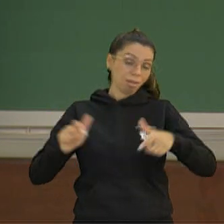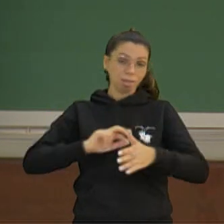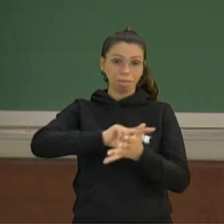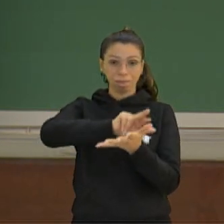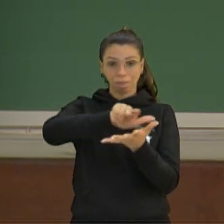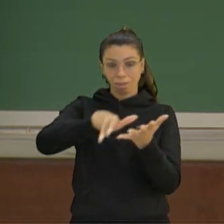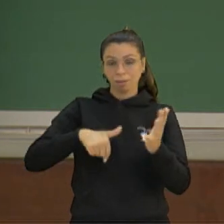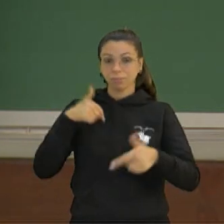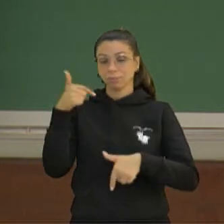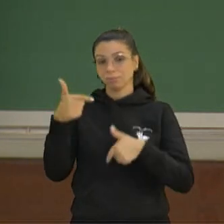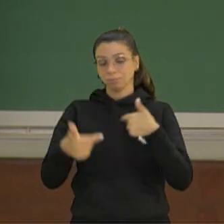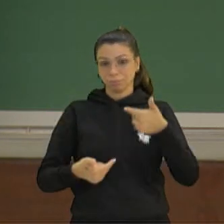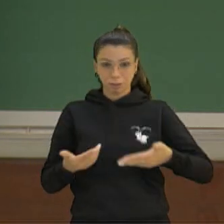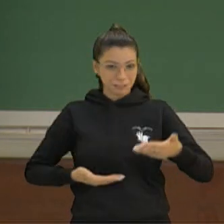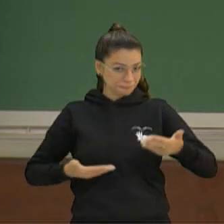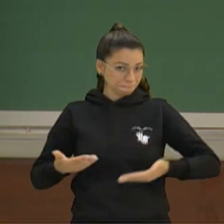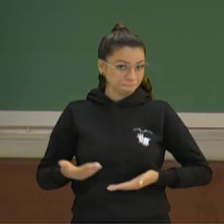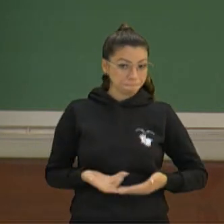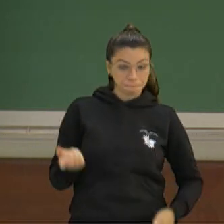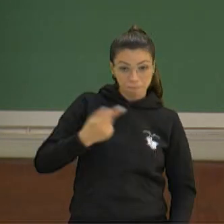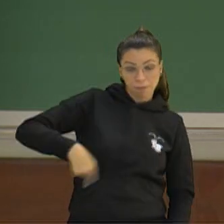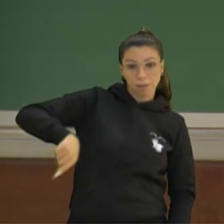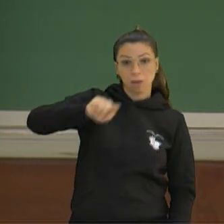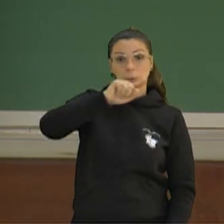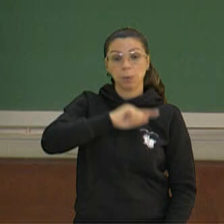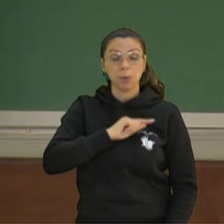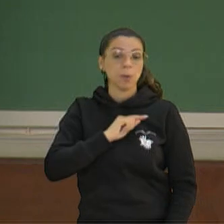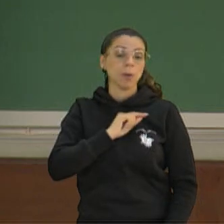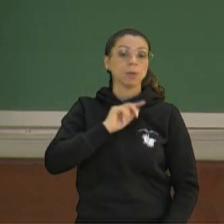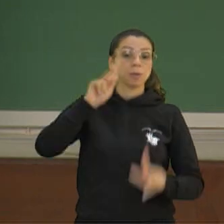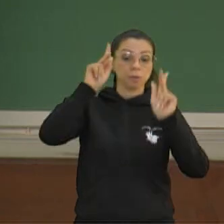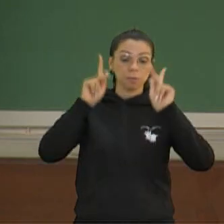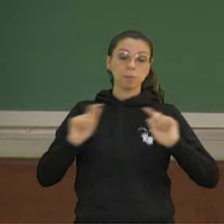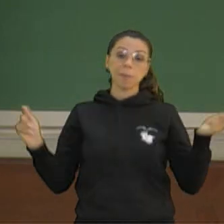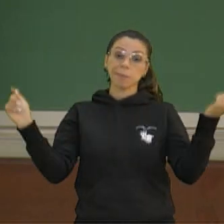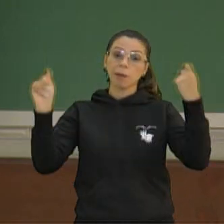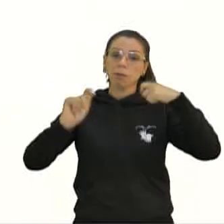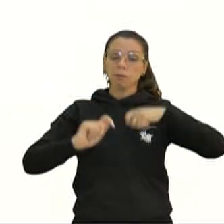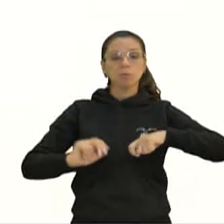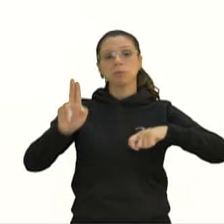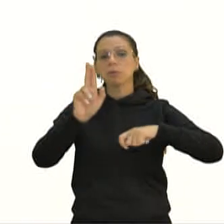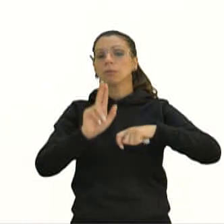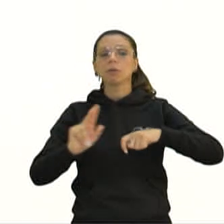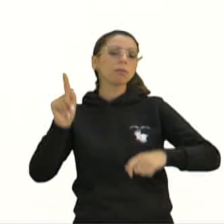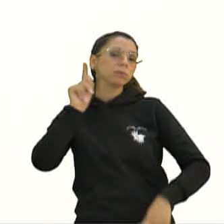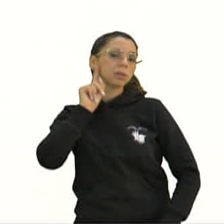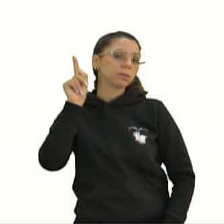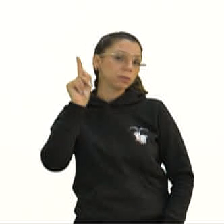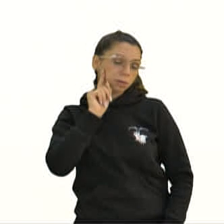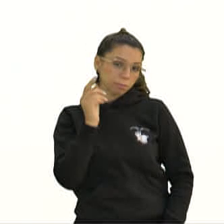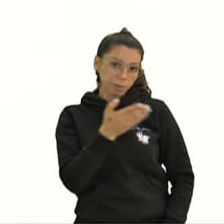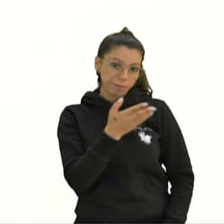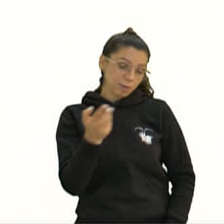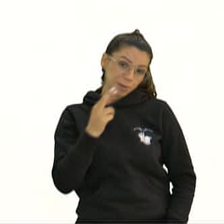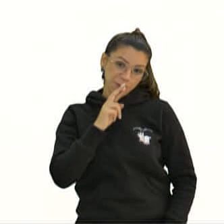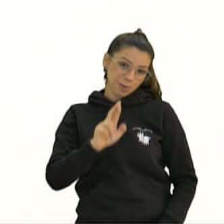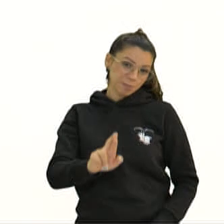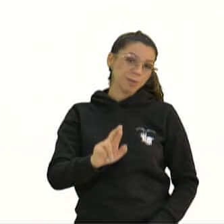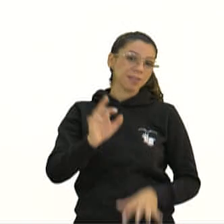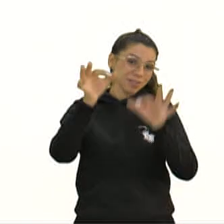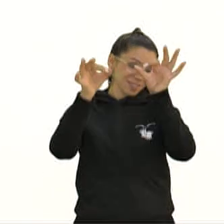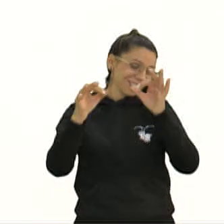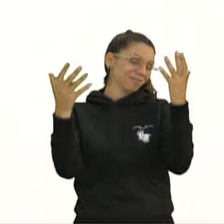diversos serviços que nós, seres humanos, precisamos utilizar no nosso dia a dia. Para você que acertou,